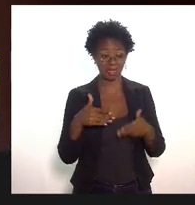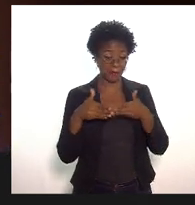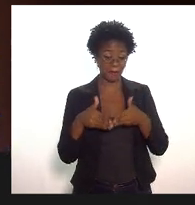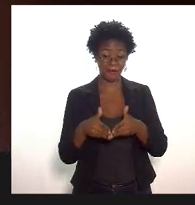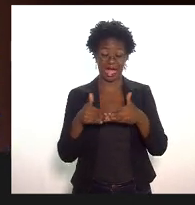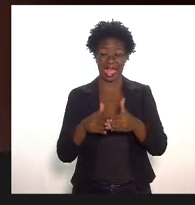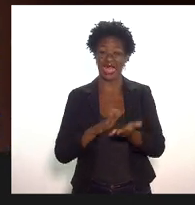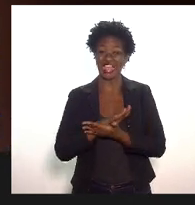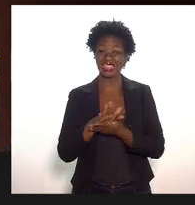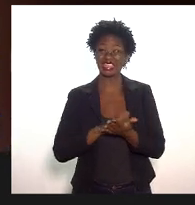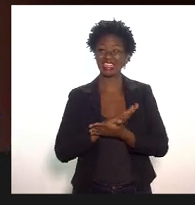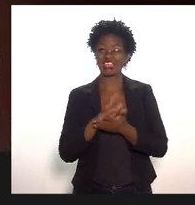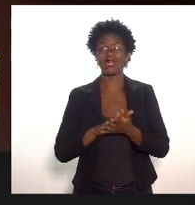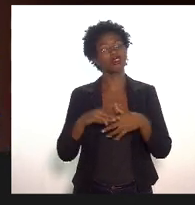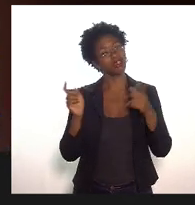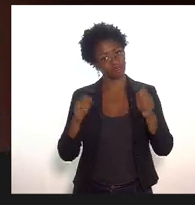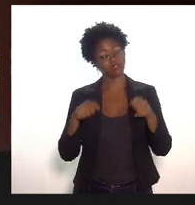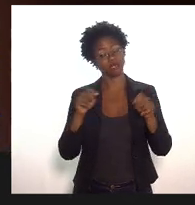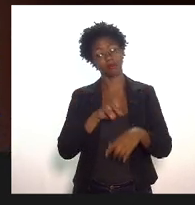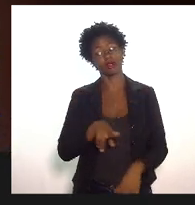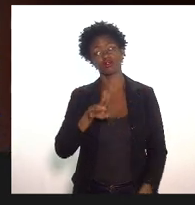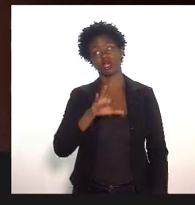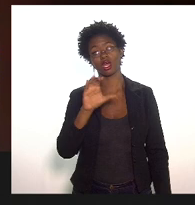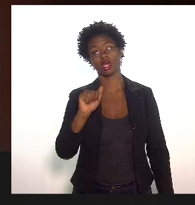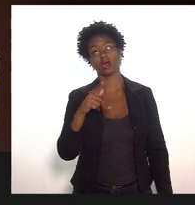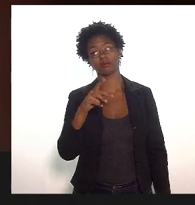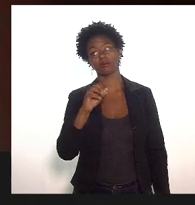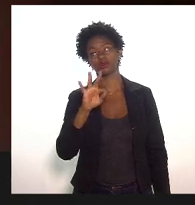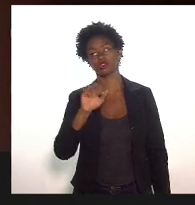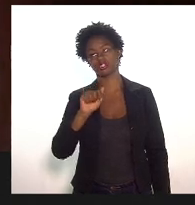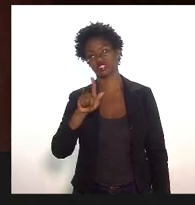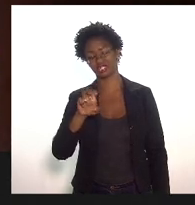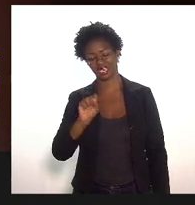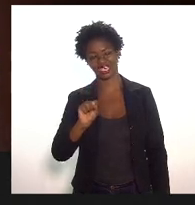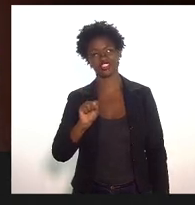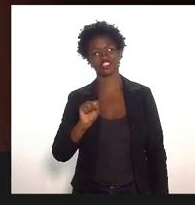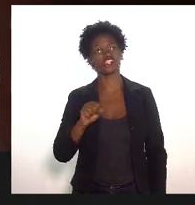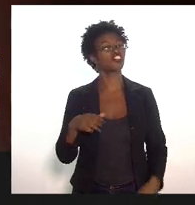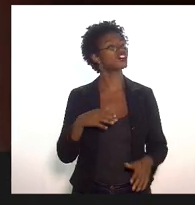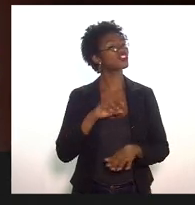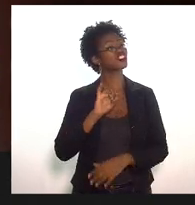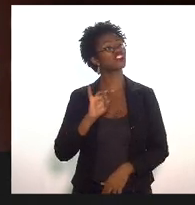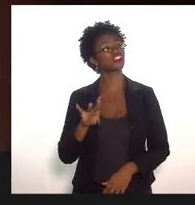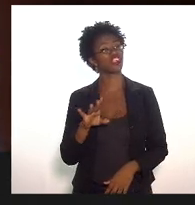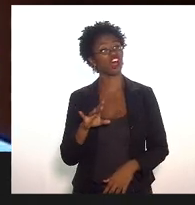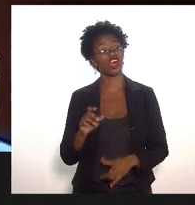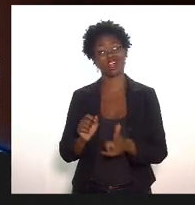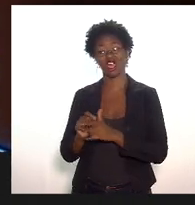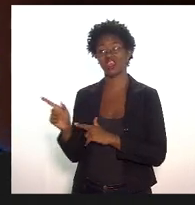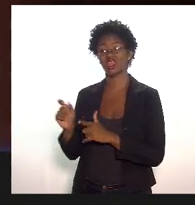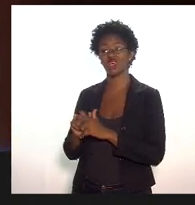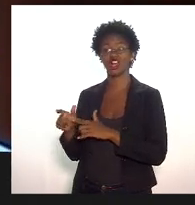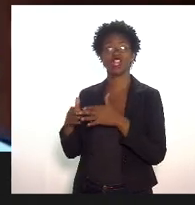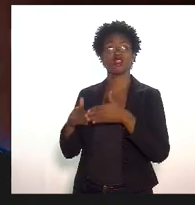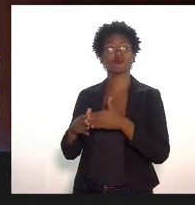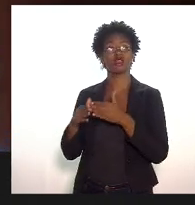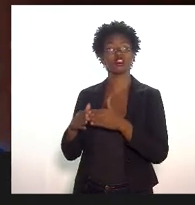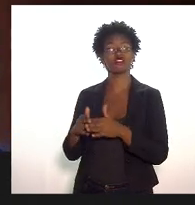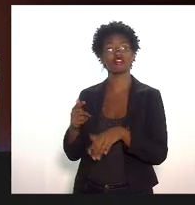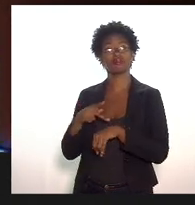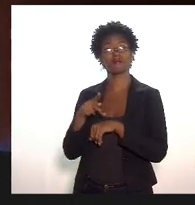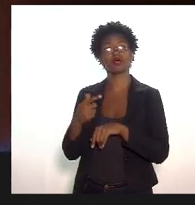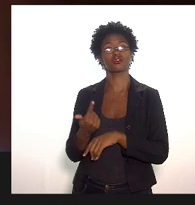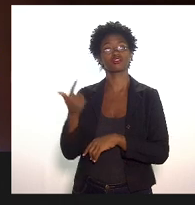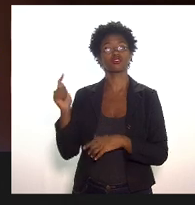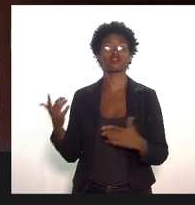nenhuma, possam atuar na navegação de cabotagem apenas com navios afretados de países estrangeiros. Então, essa é a primeira preocupação, porque,